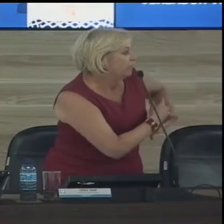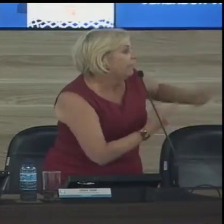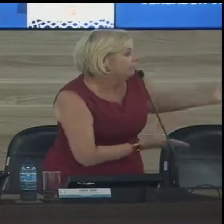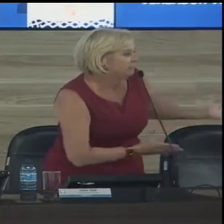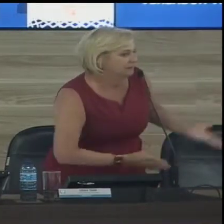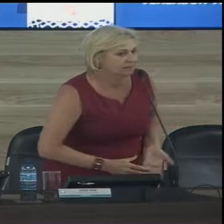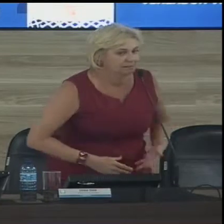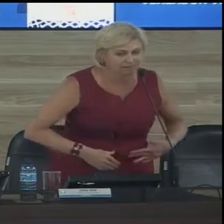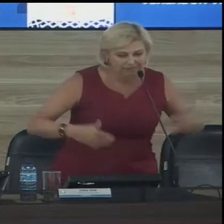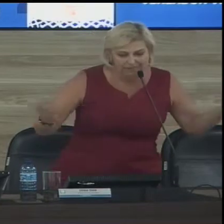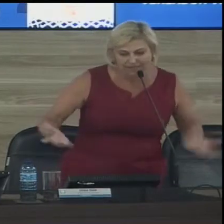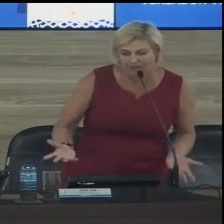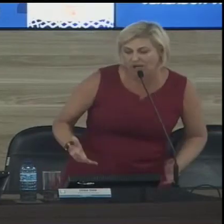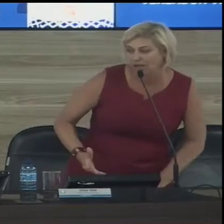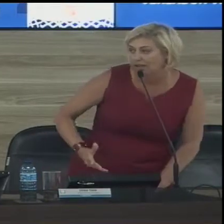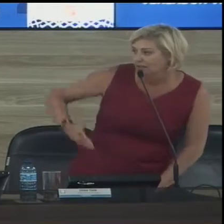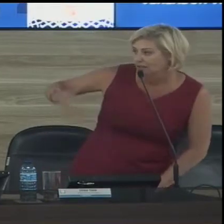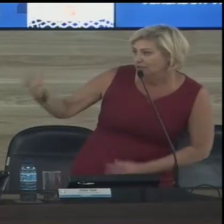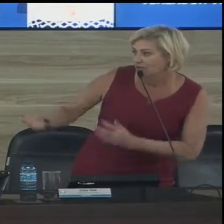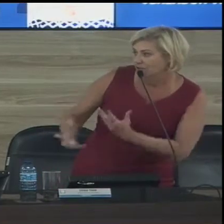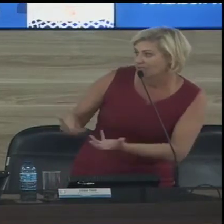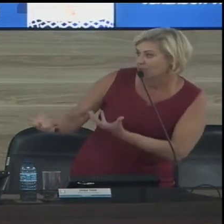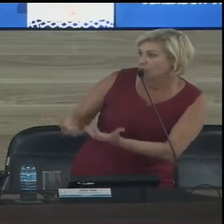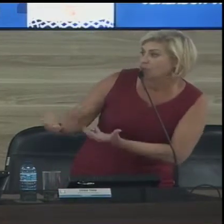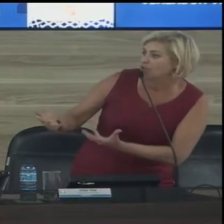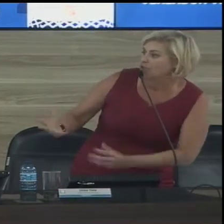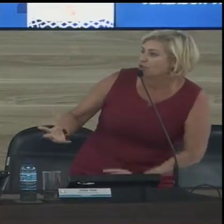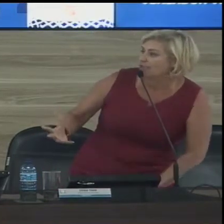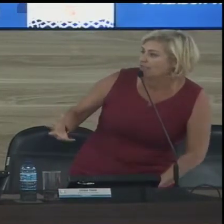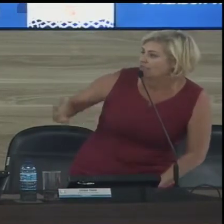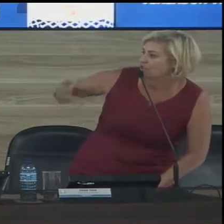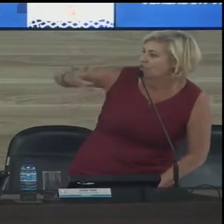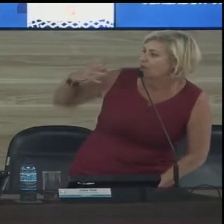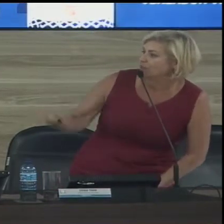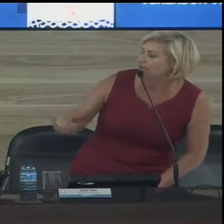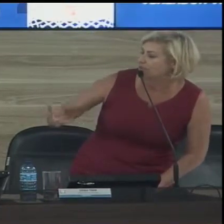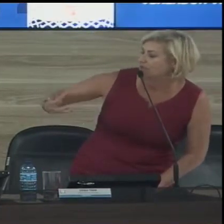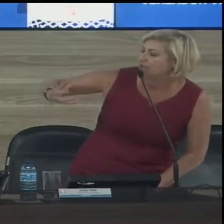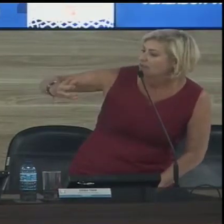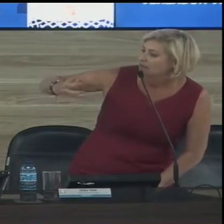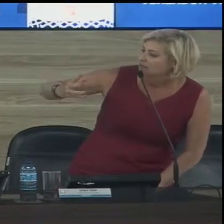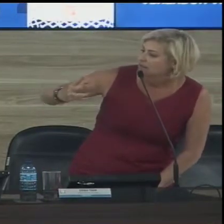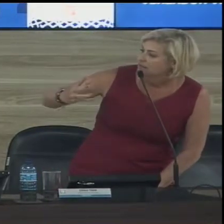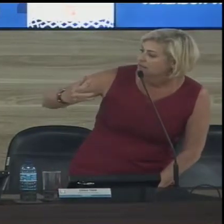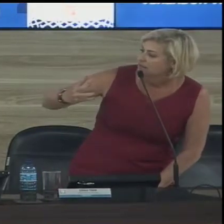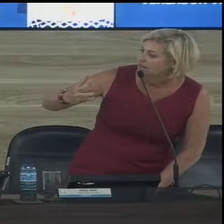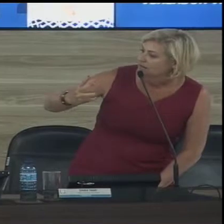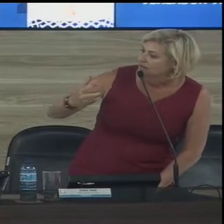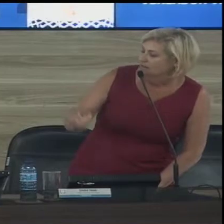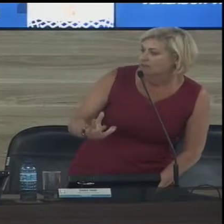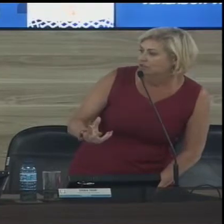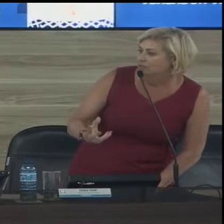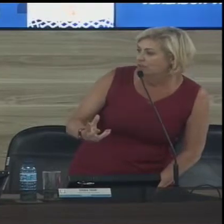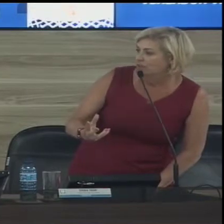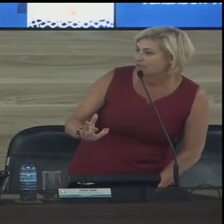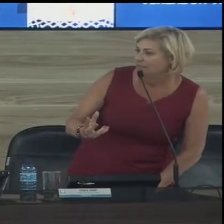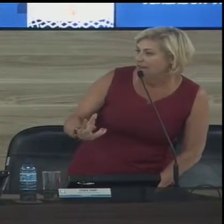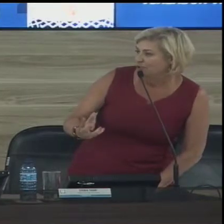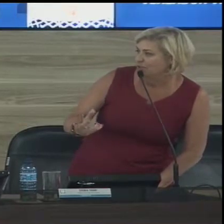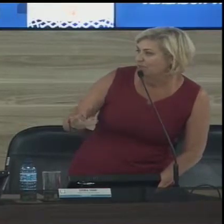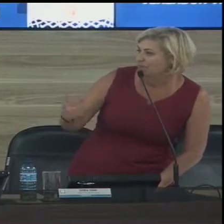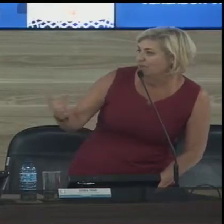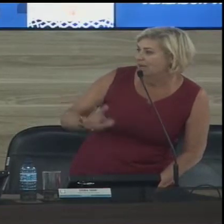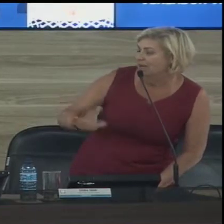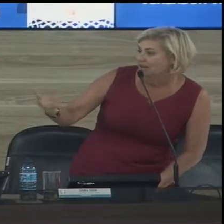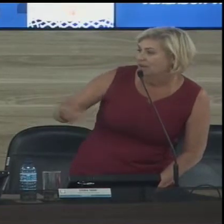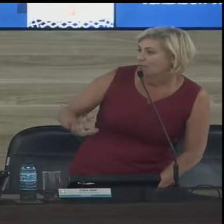colocações diferentes na sala de aula. Então, a gente precisa ter um pouquinho de coerência. A gente enaltece e depois